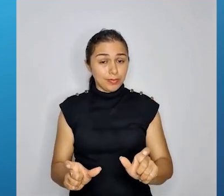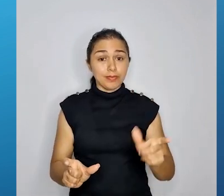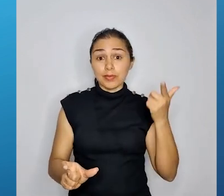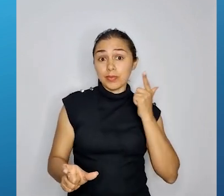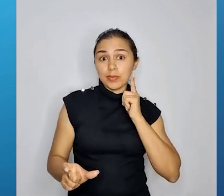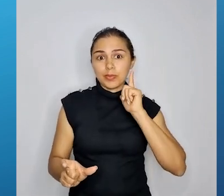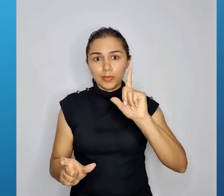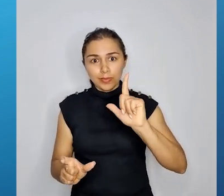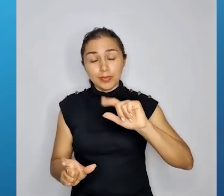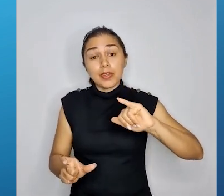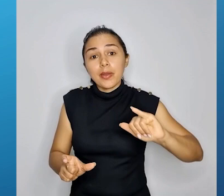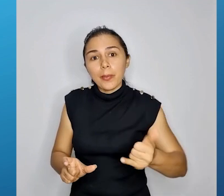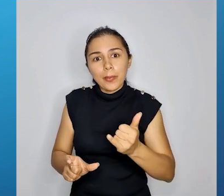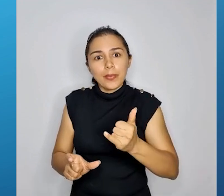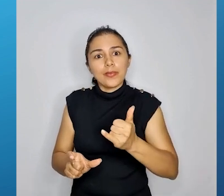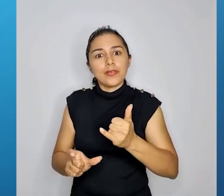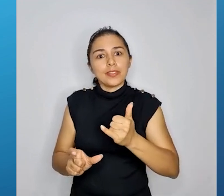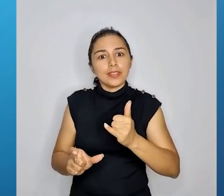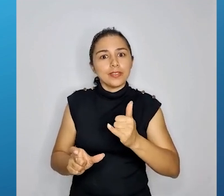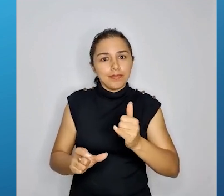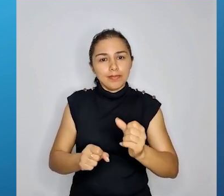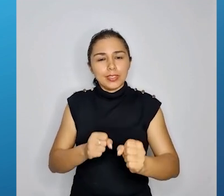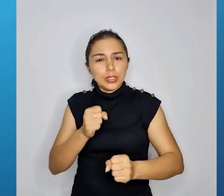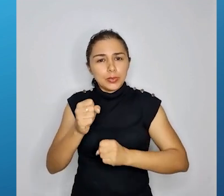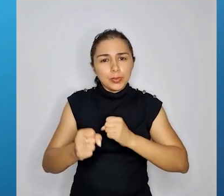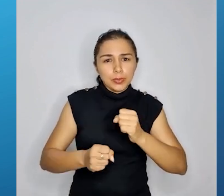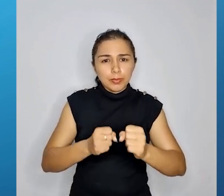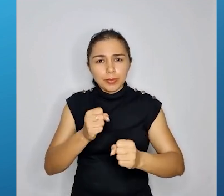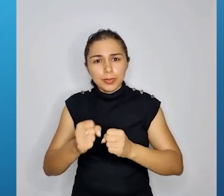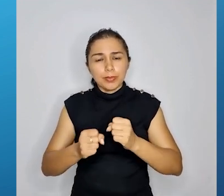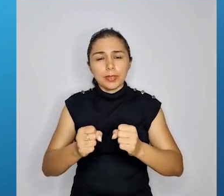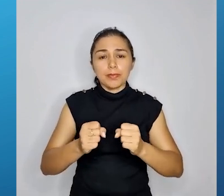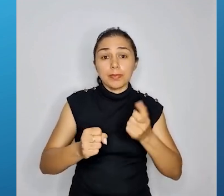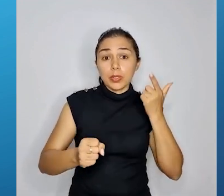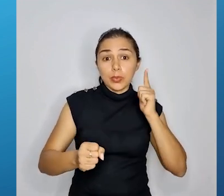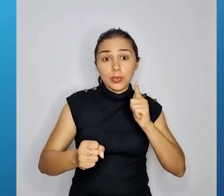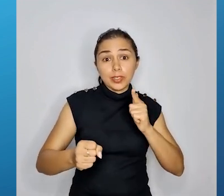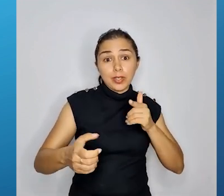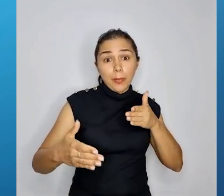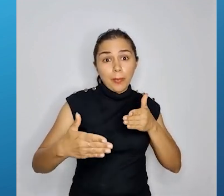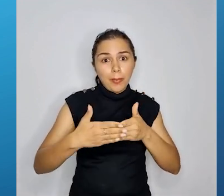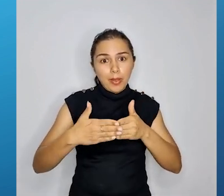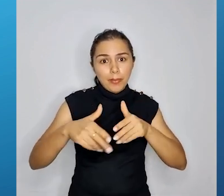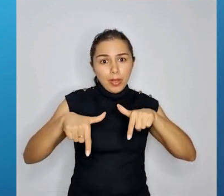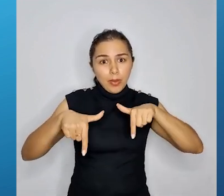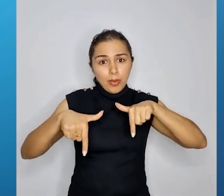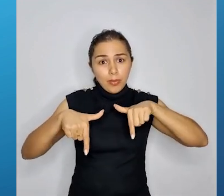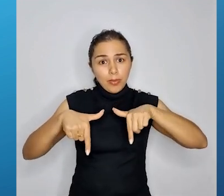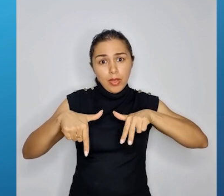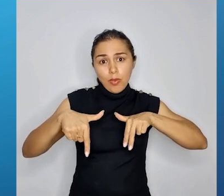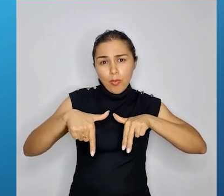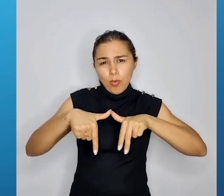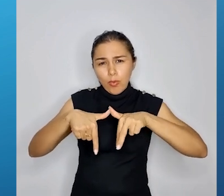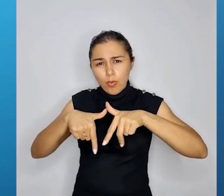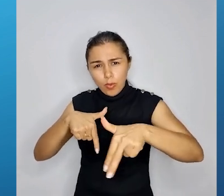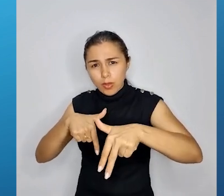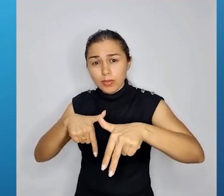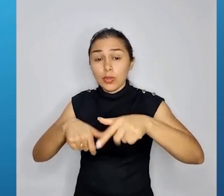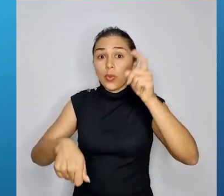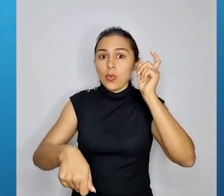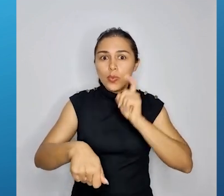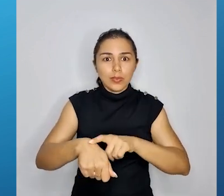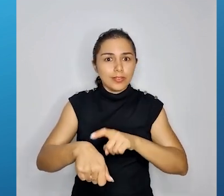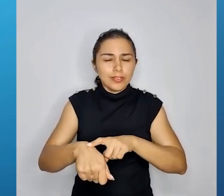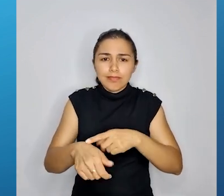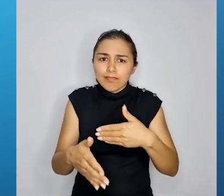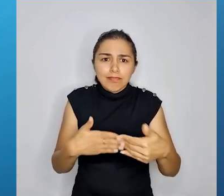ele está tentando superar até chegar à linha final. Para ele, não importa o tempo